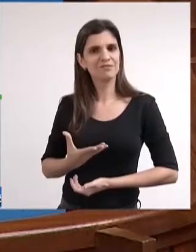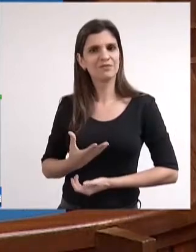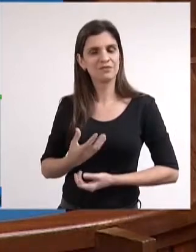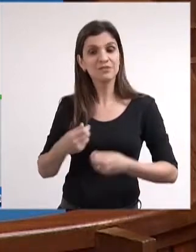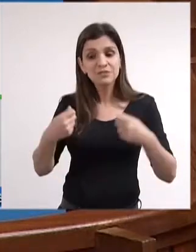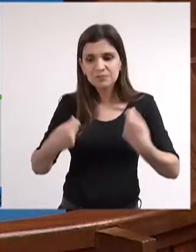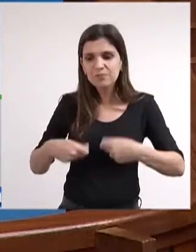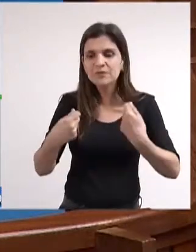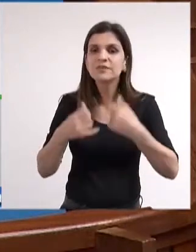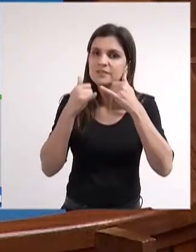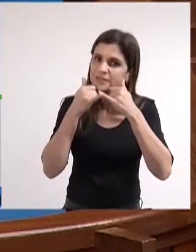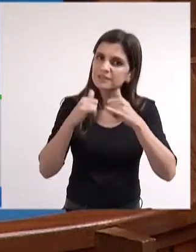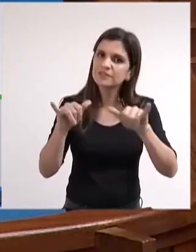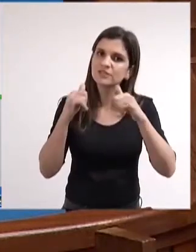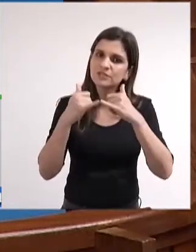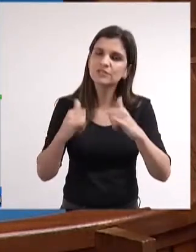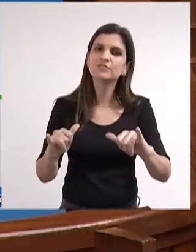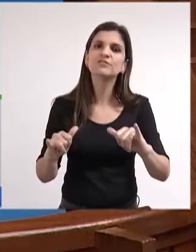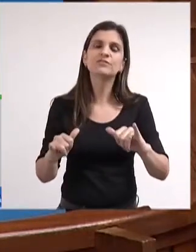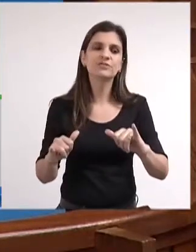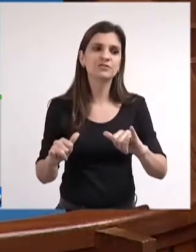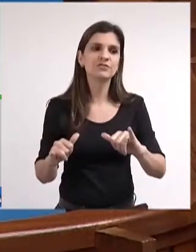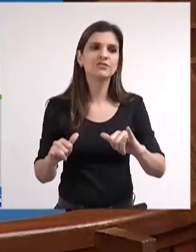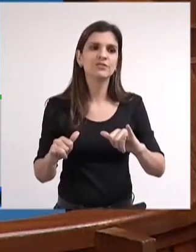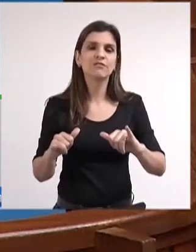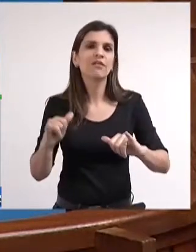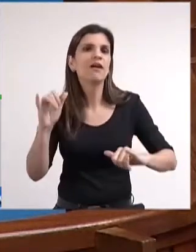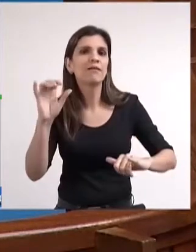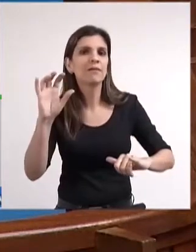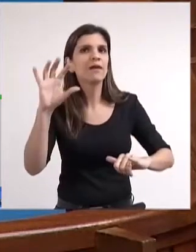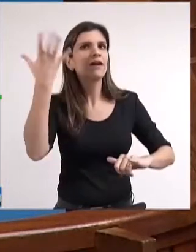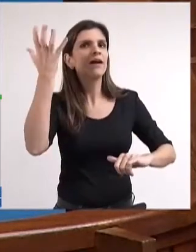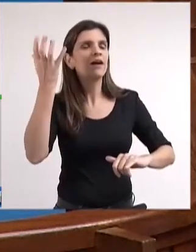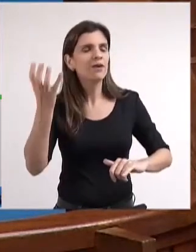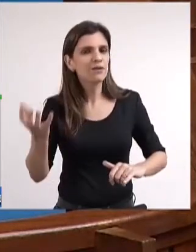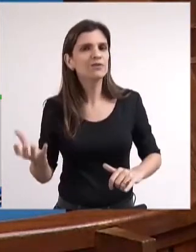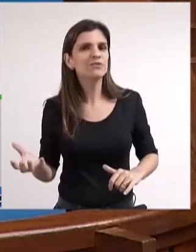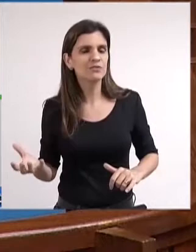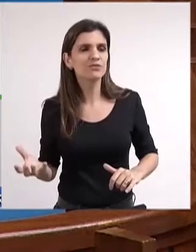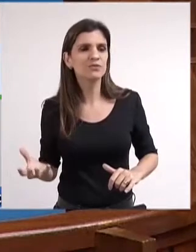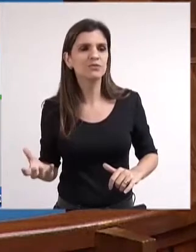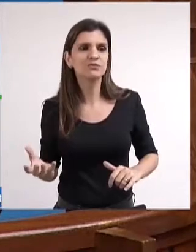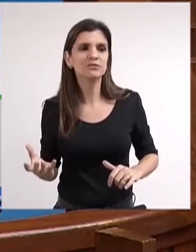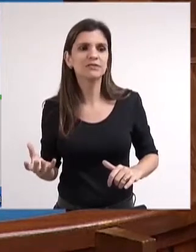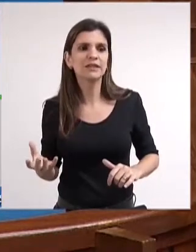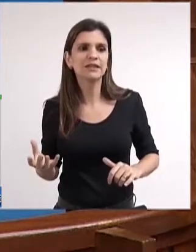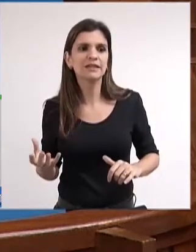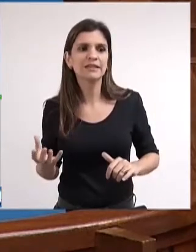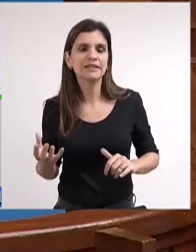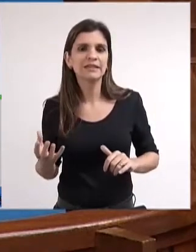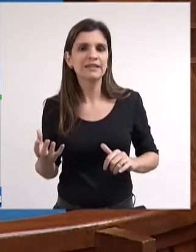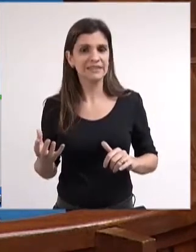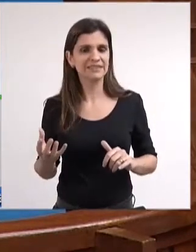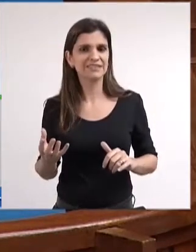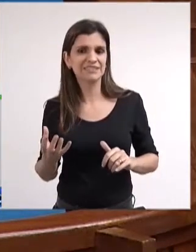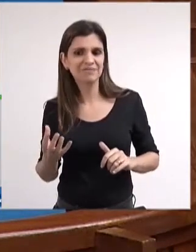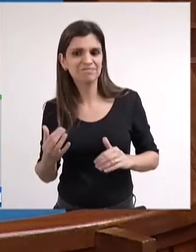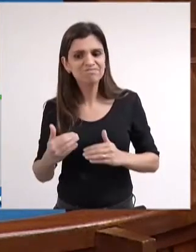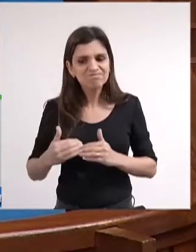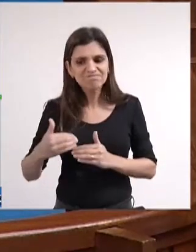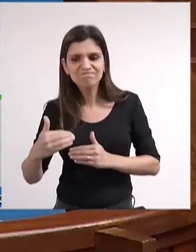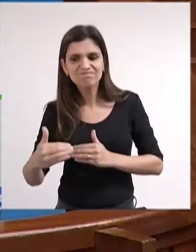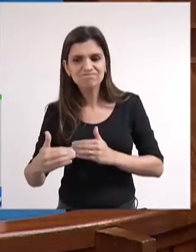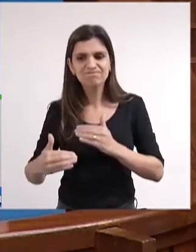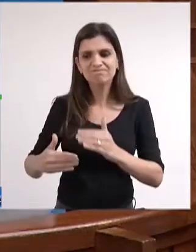trazer, e obviamente que as coisas boas elas acontecem em passo, em menor intensidade, como as